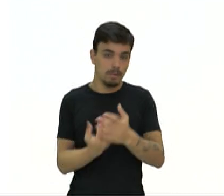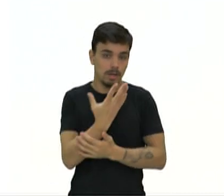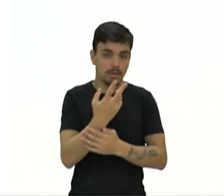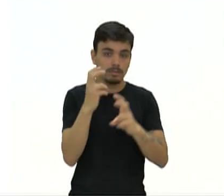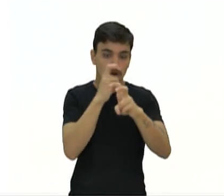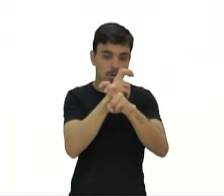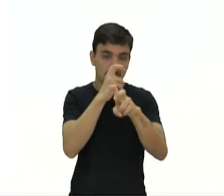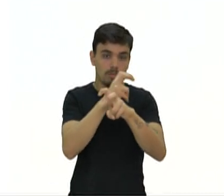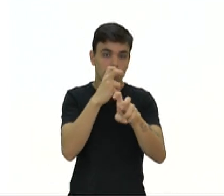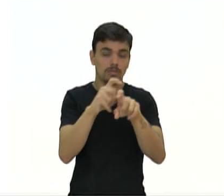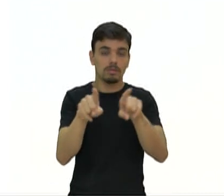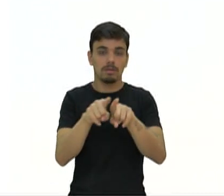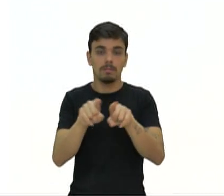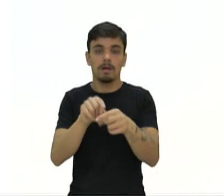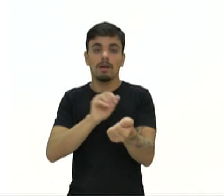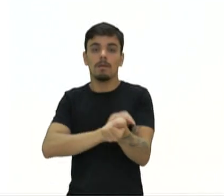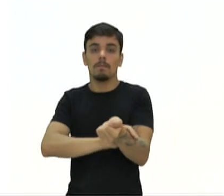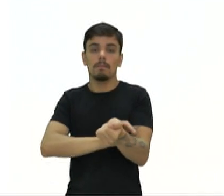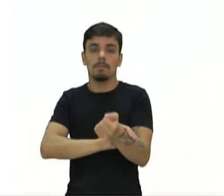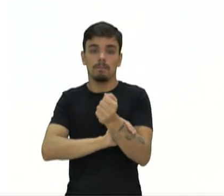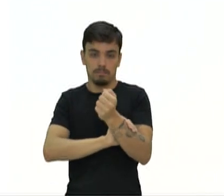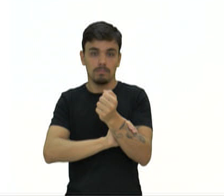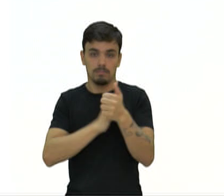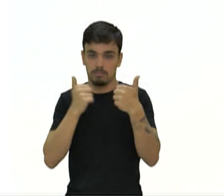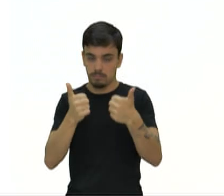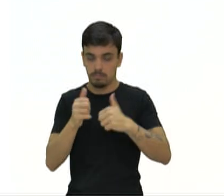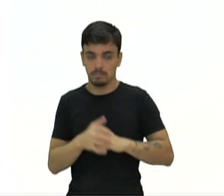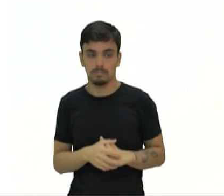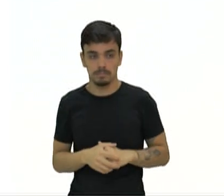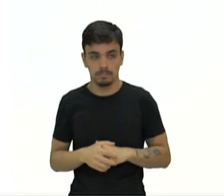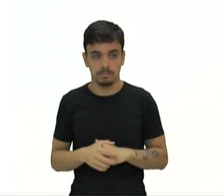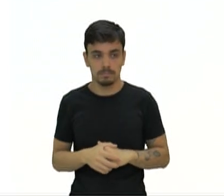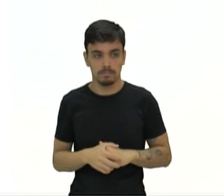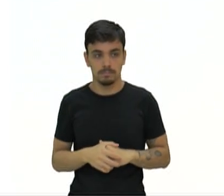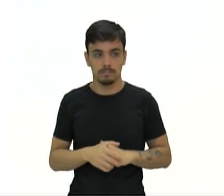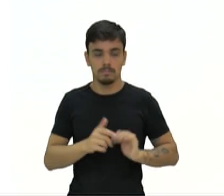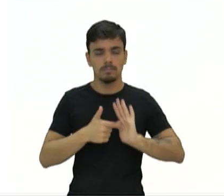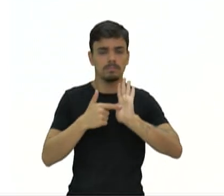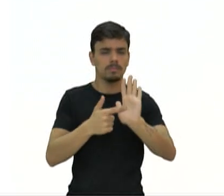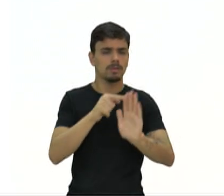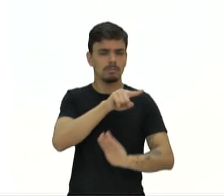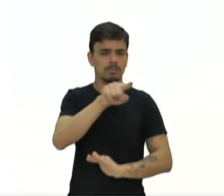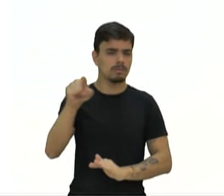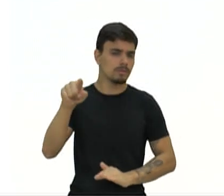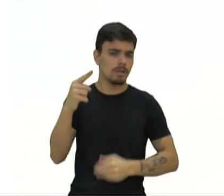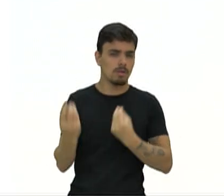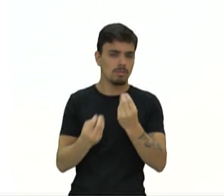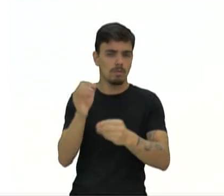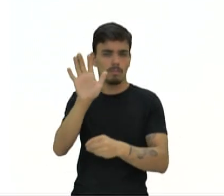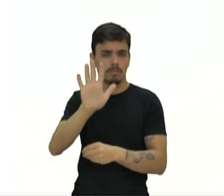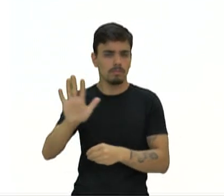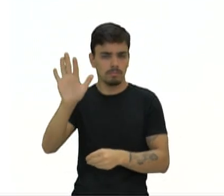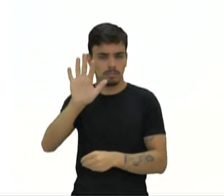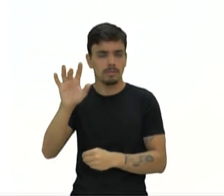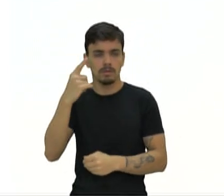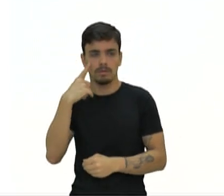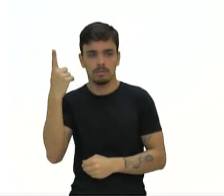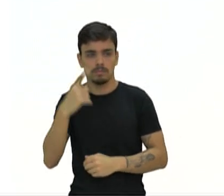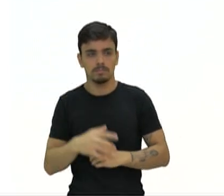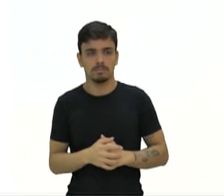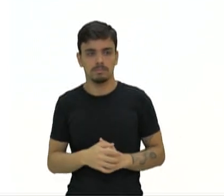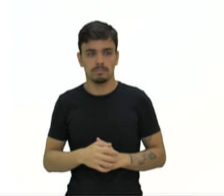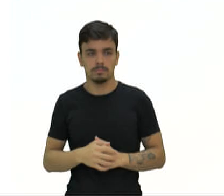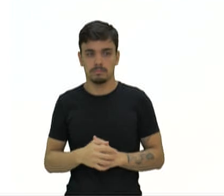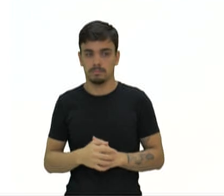Já começa algo bem acentuado nesse sentido, né? Aqui mostrando para vocês o esboço dos membros anteriores e posteriores, ou